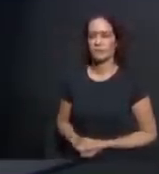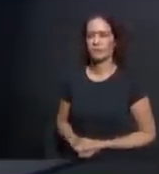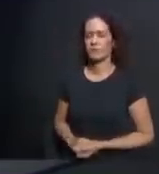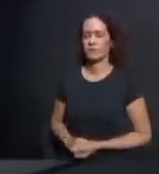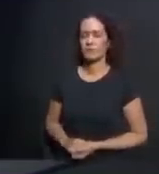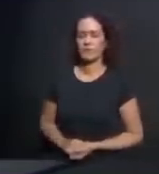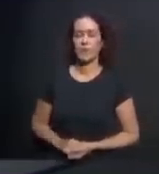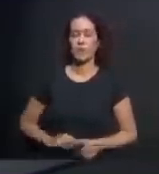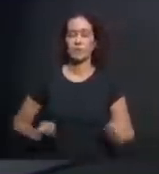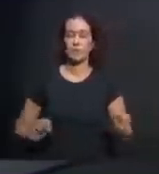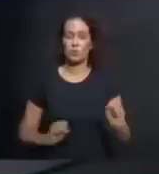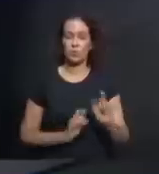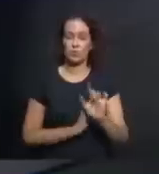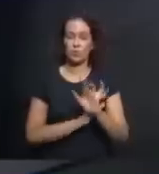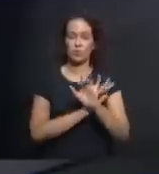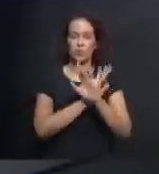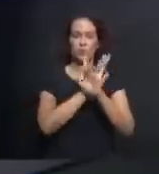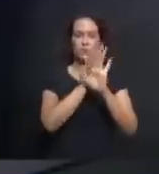Glória a Deus,